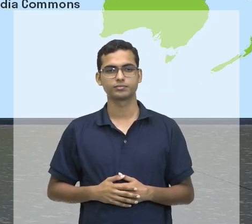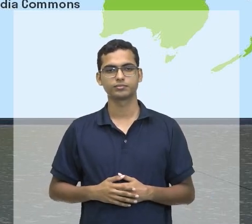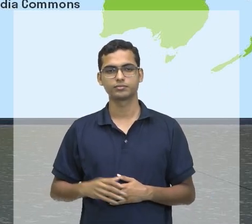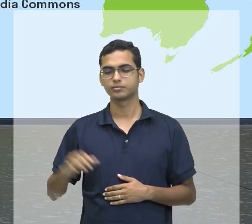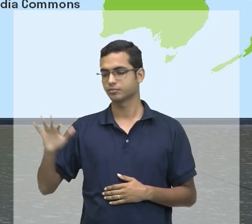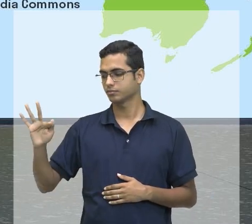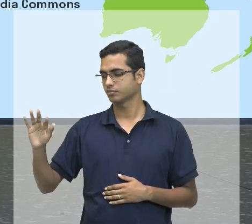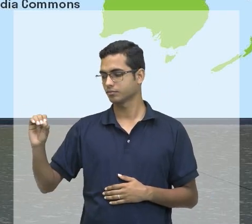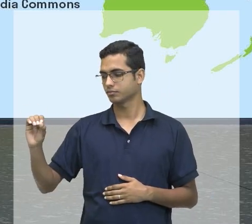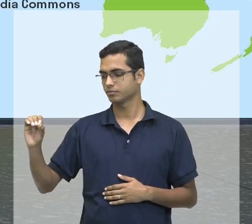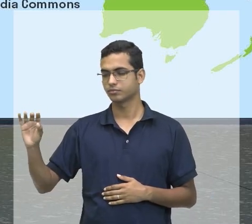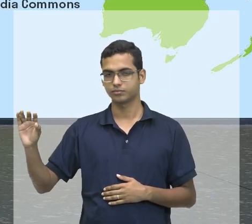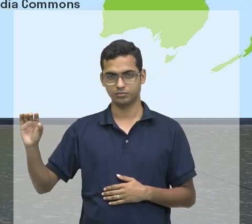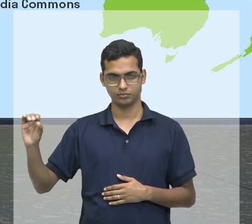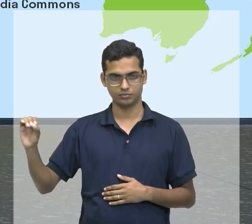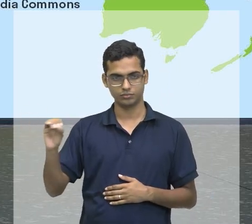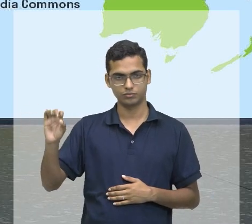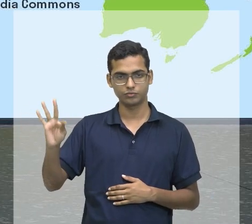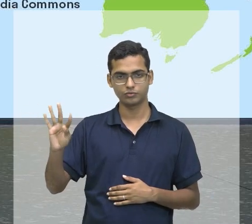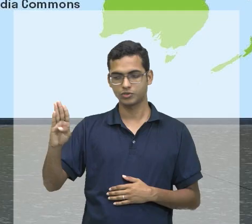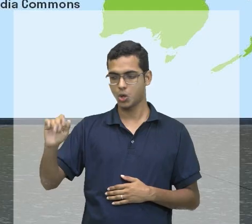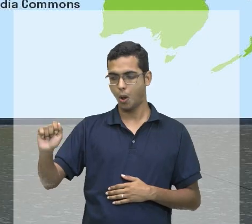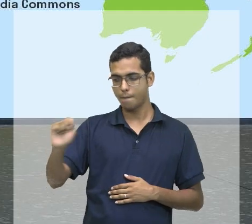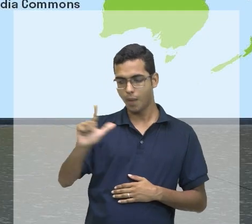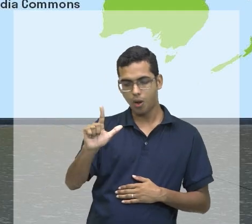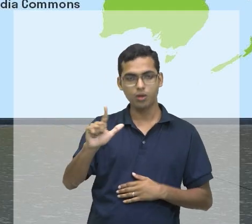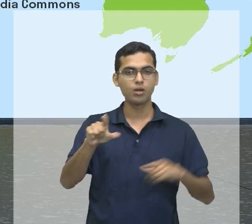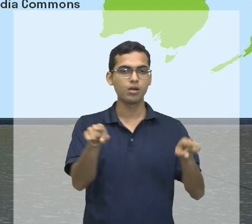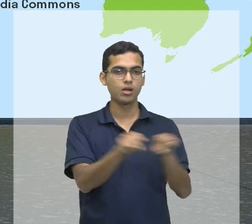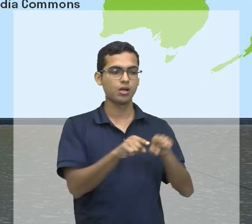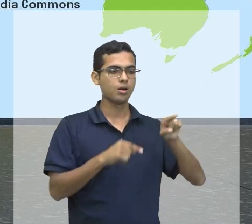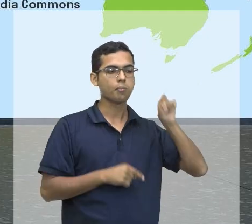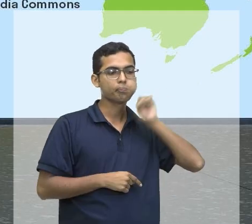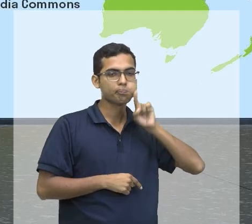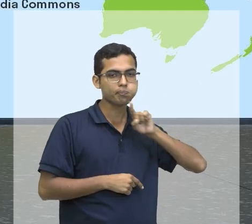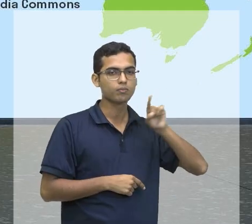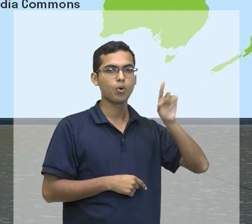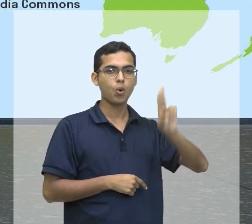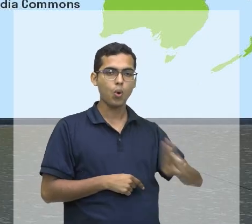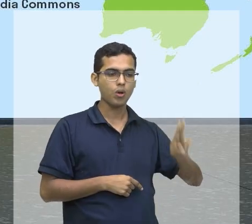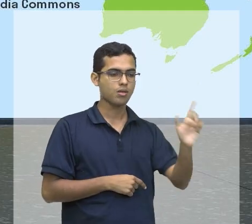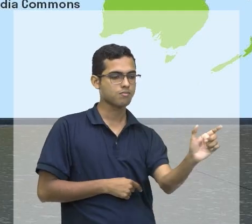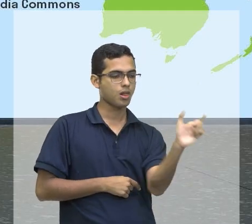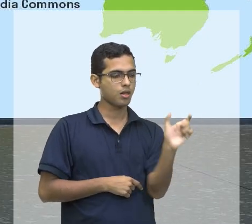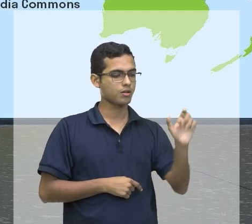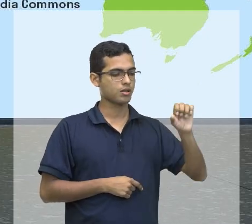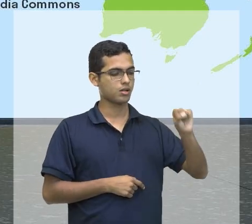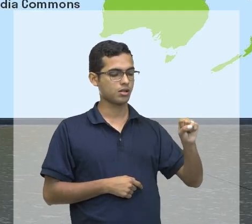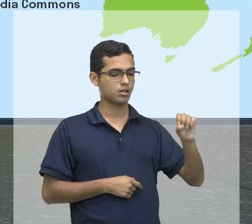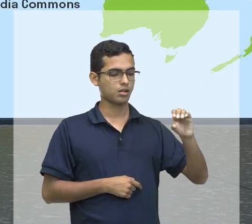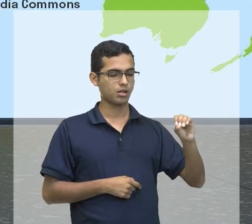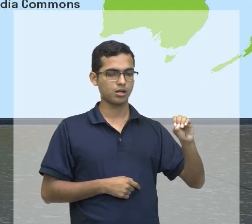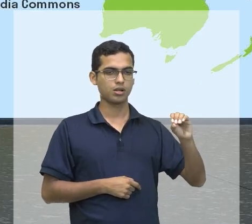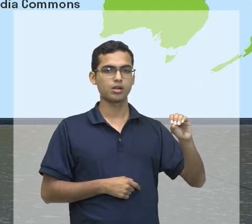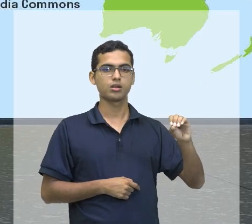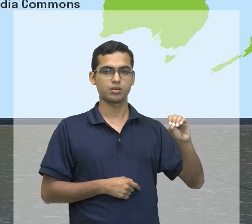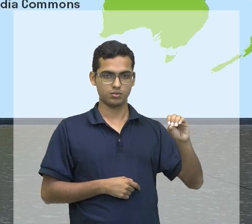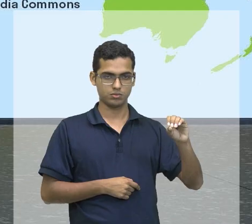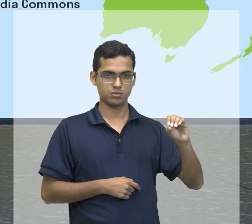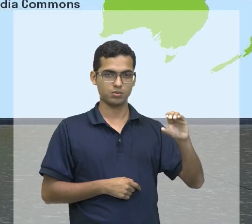e Estados Unidos é soccer, soccer, soccer. Bem diferente, não é